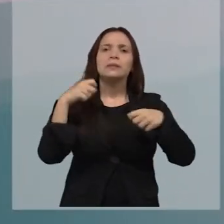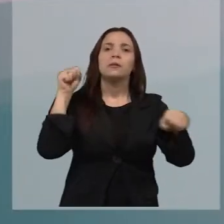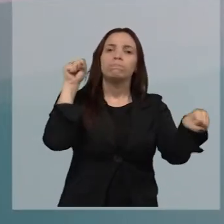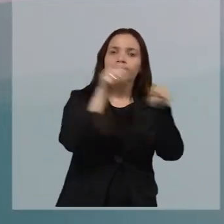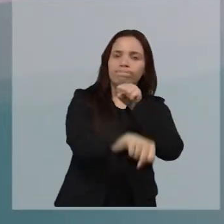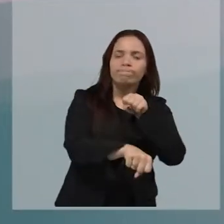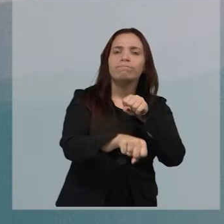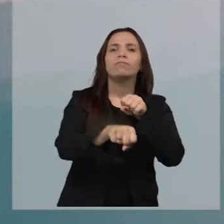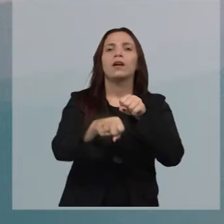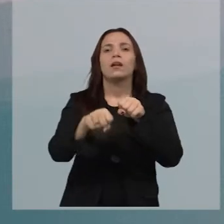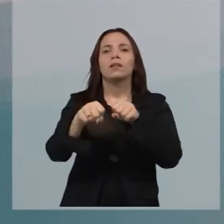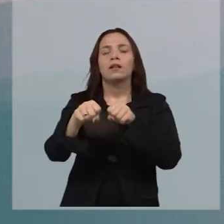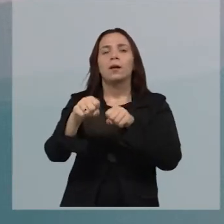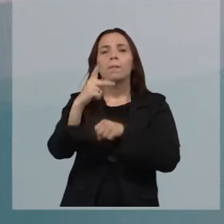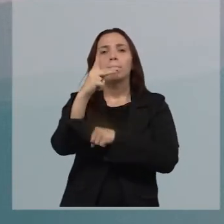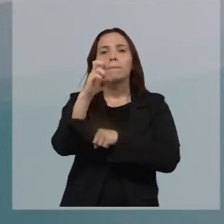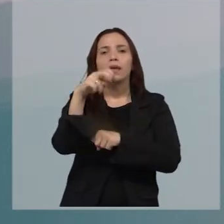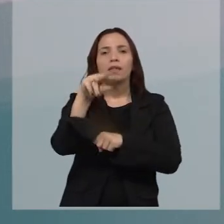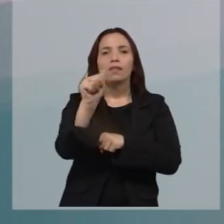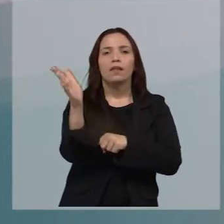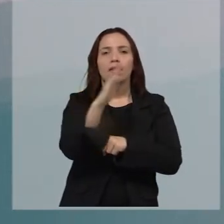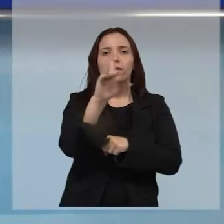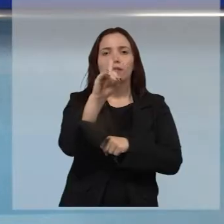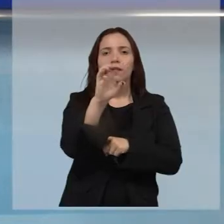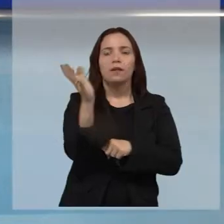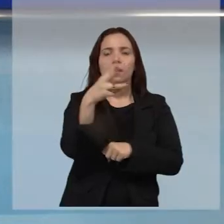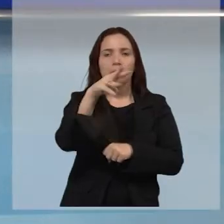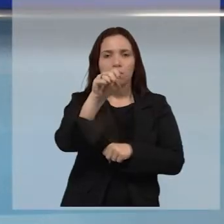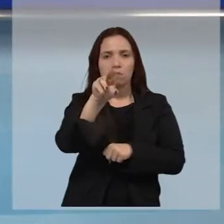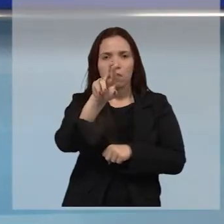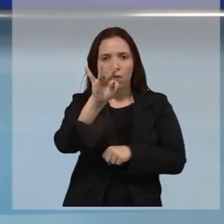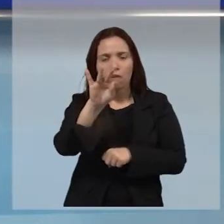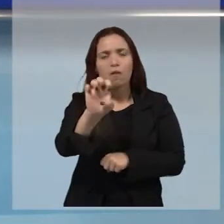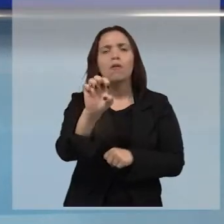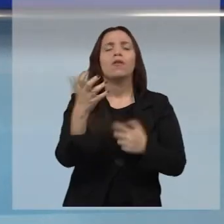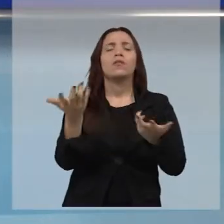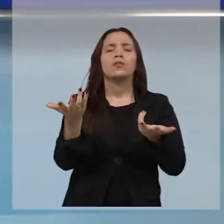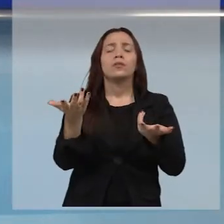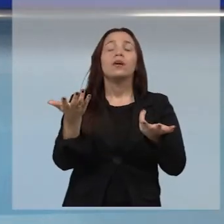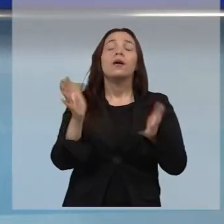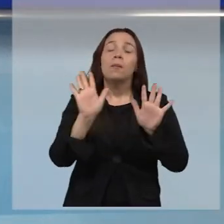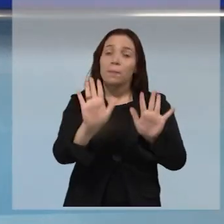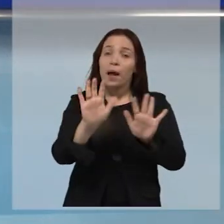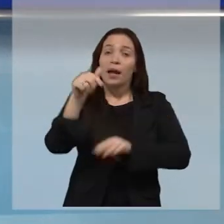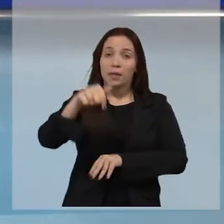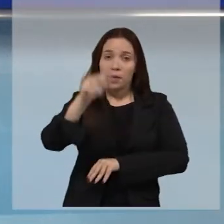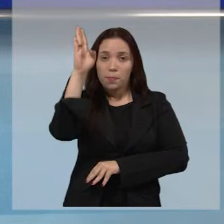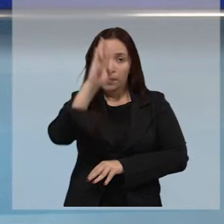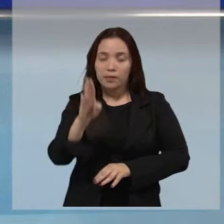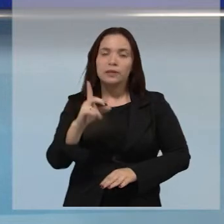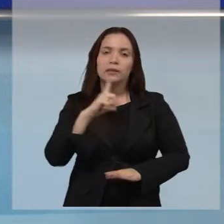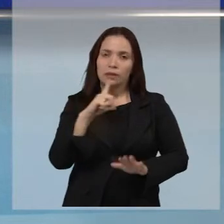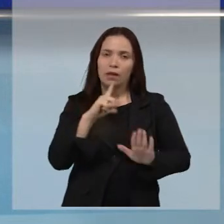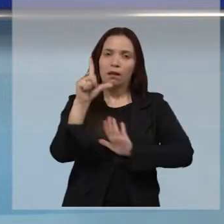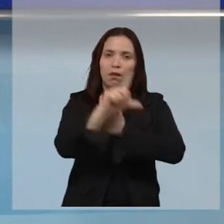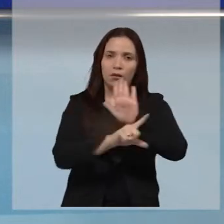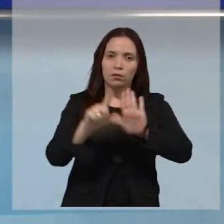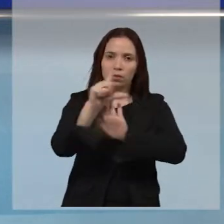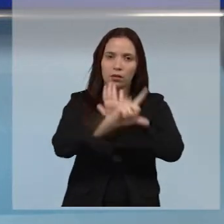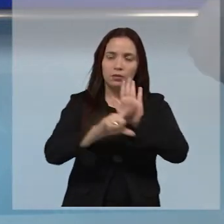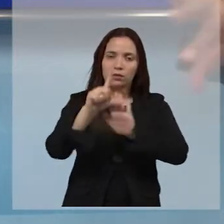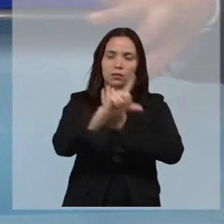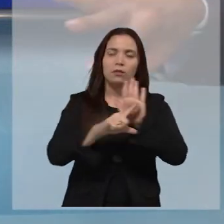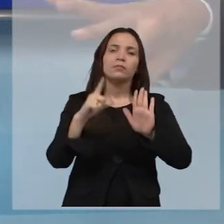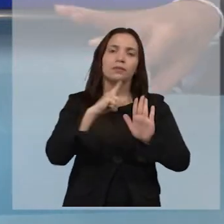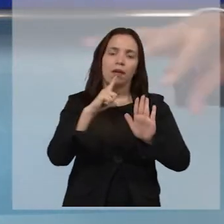morte, uma série de outras razões. Mas o fato é que nós, no Brasil, temos uma legislação e que tudo